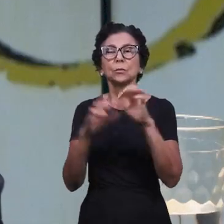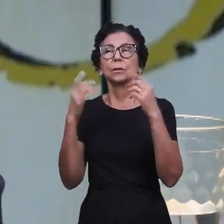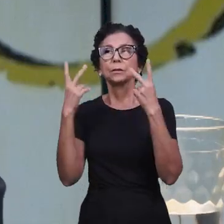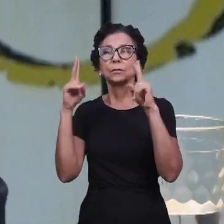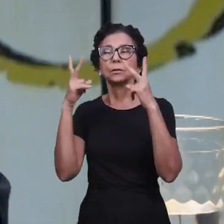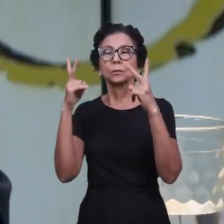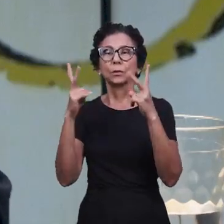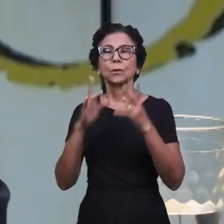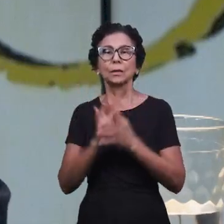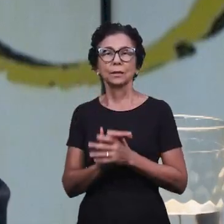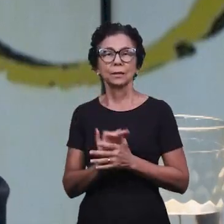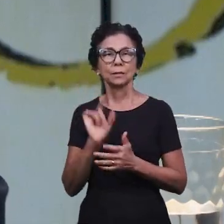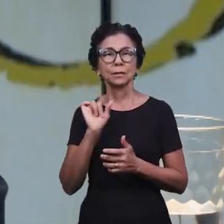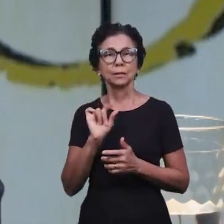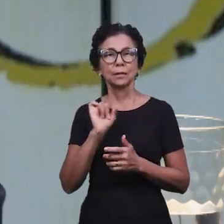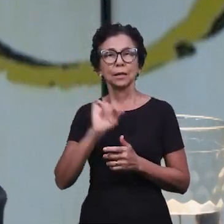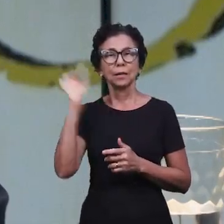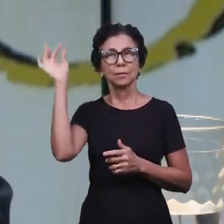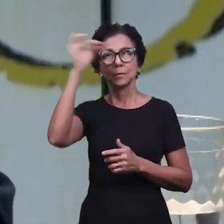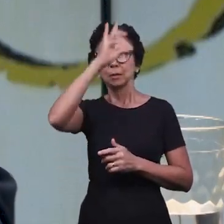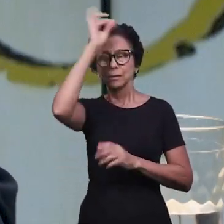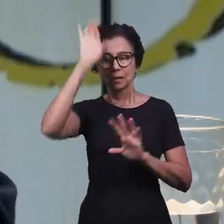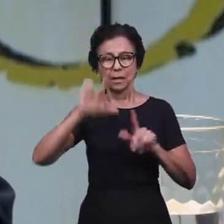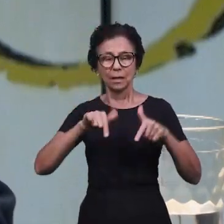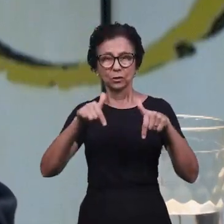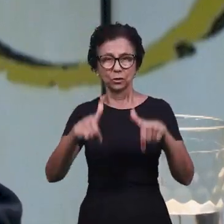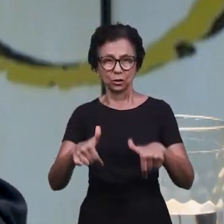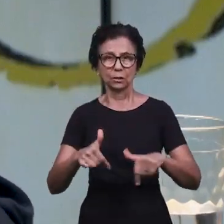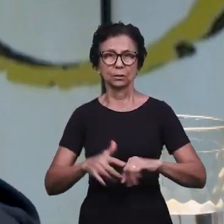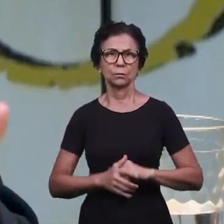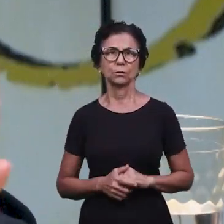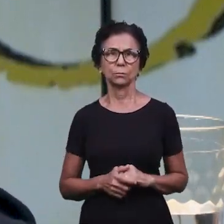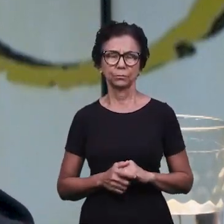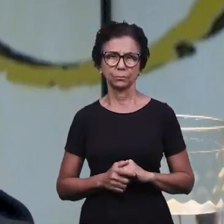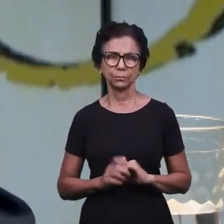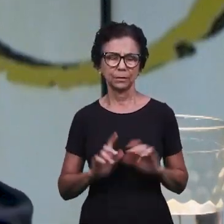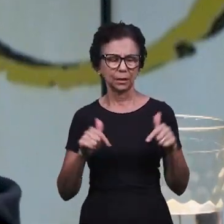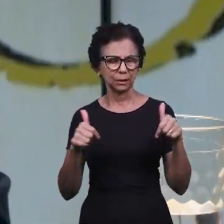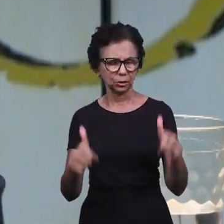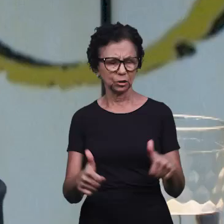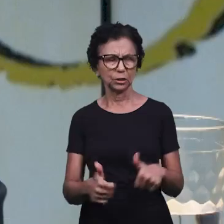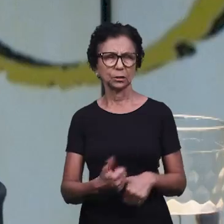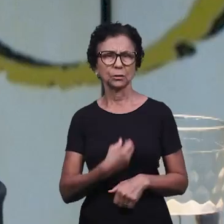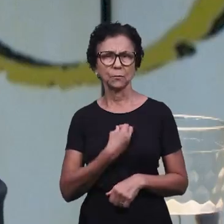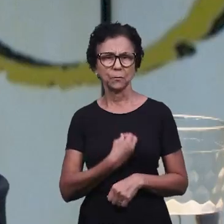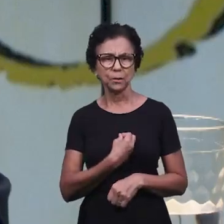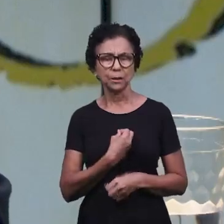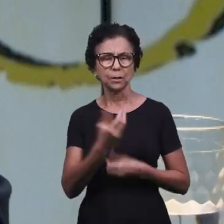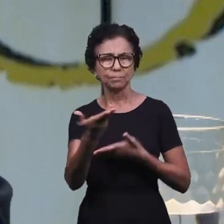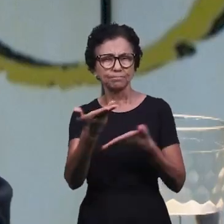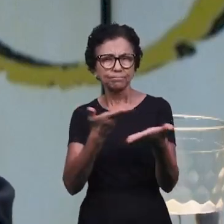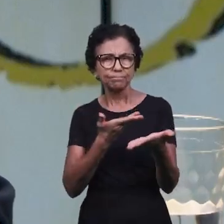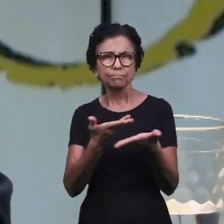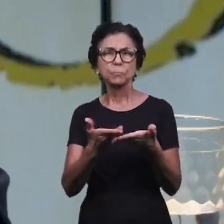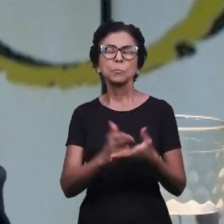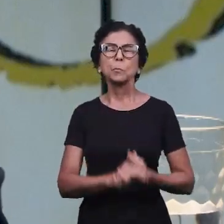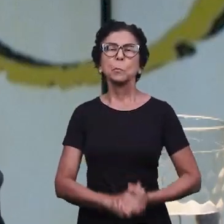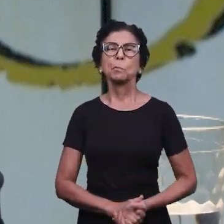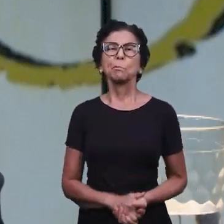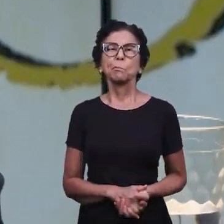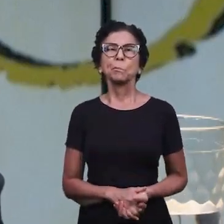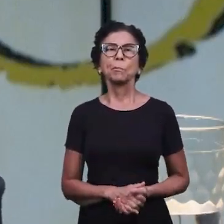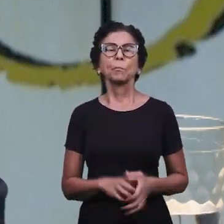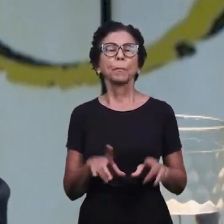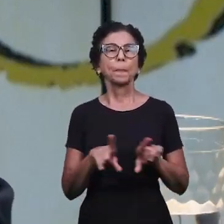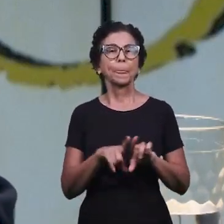operação do Espírito Santo, o Espírito Santo em nós, que nos deu vida e que sempre deu vida à igreja. E o que se nota, inclusive,